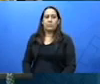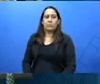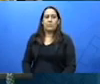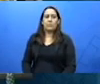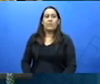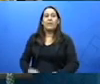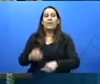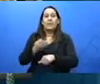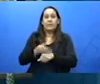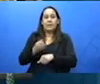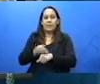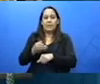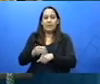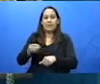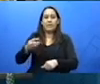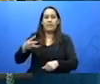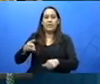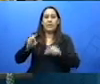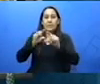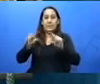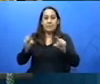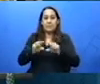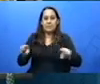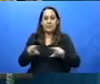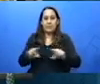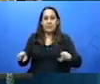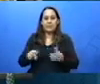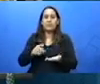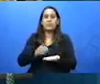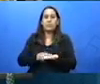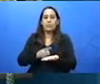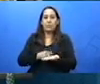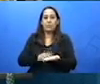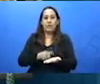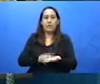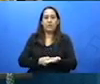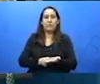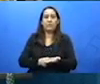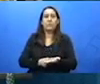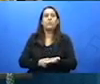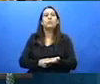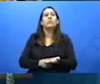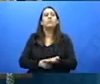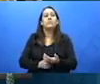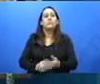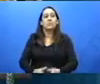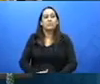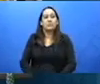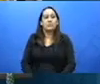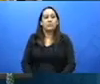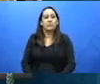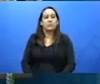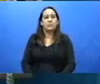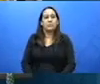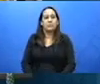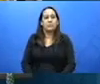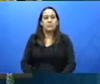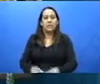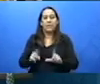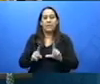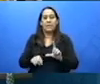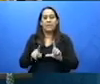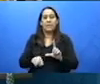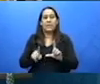Também treinar 3 vezes. Combinado? Dá conta de mais um? Então, vamos para a